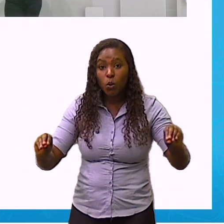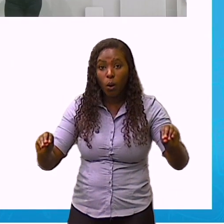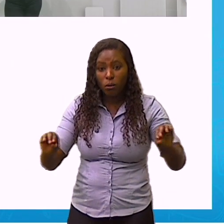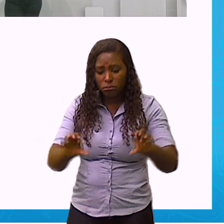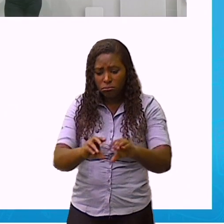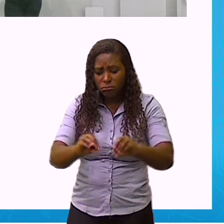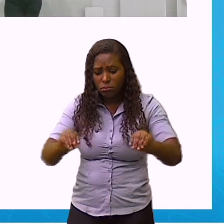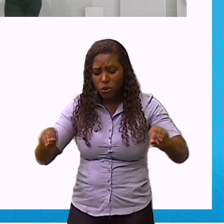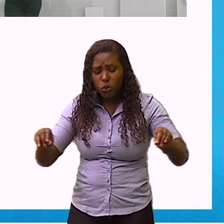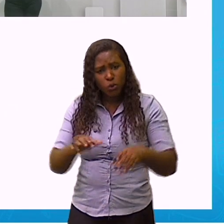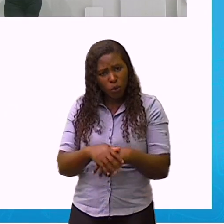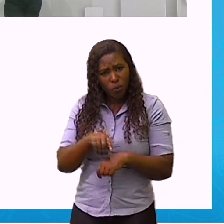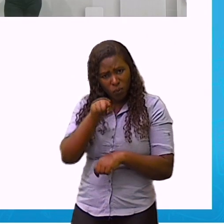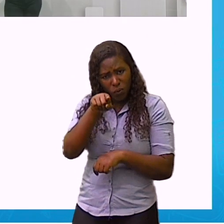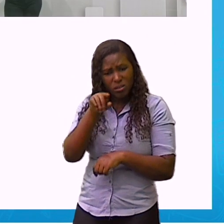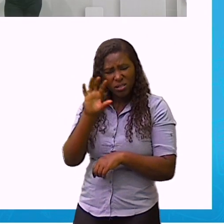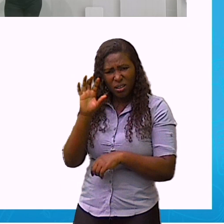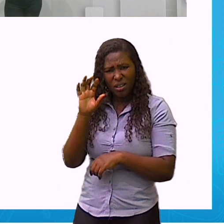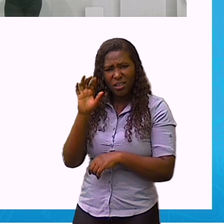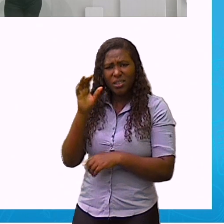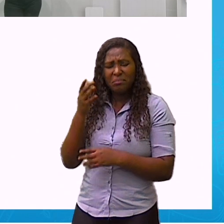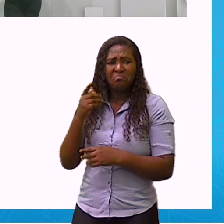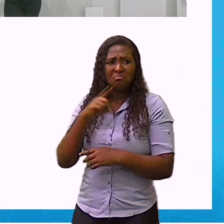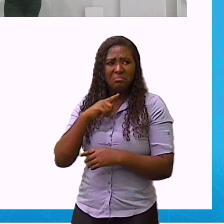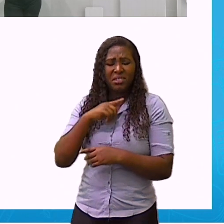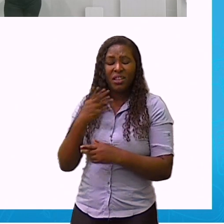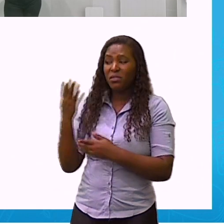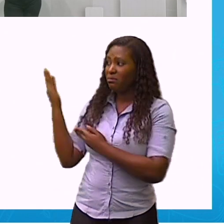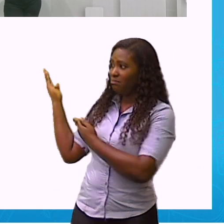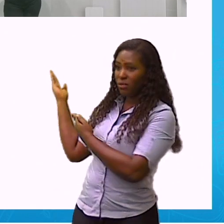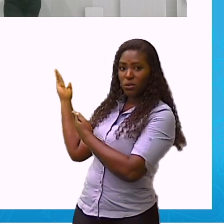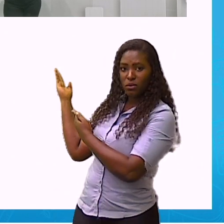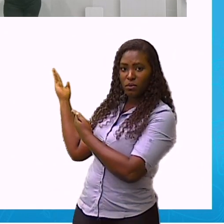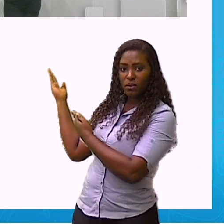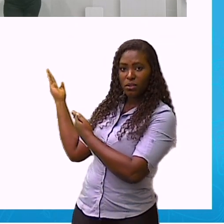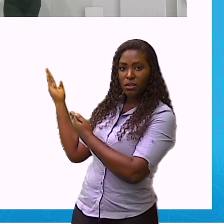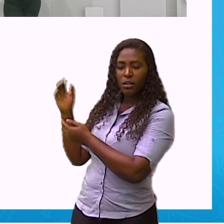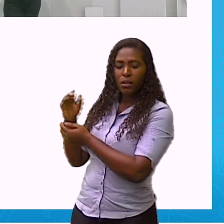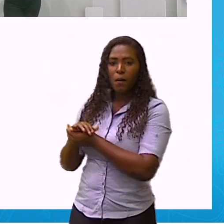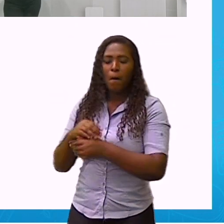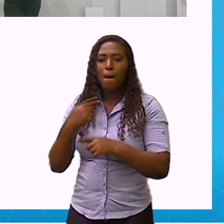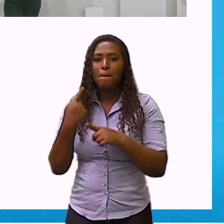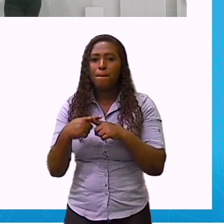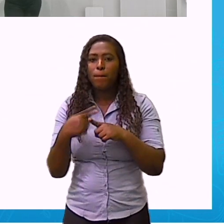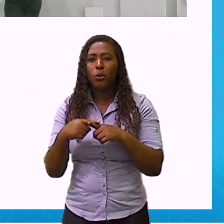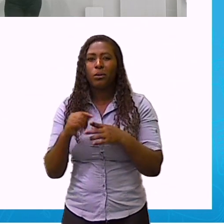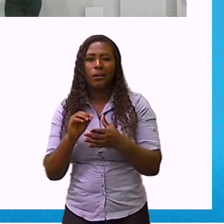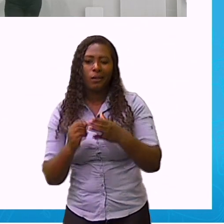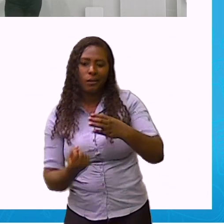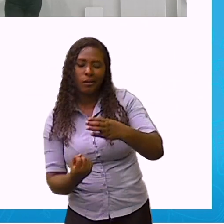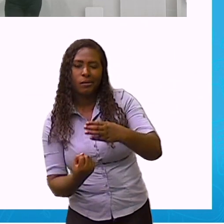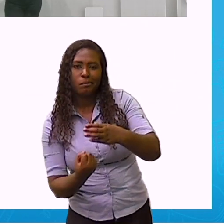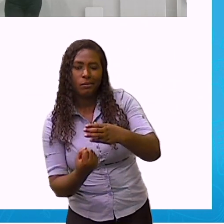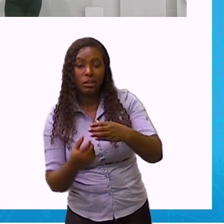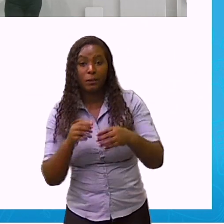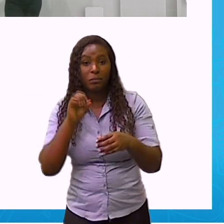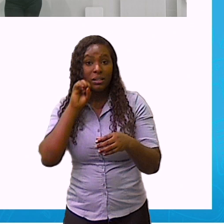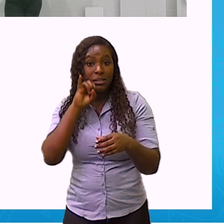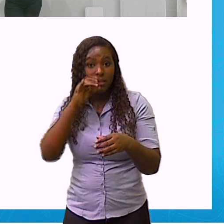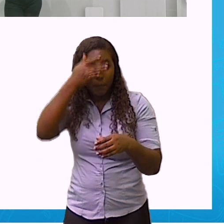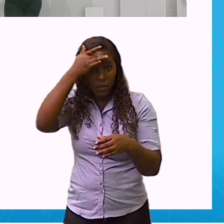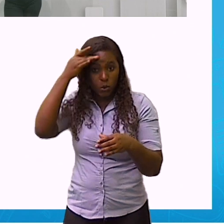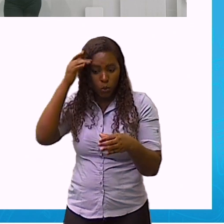lama, tornando-se infértil e impedindo o desenvolvimento das espécies vegetais.